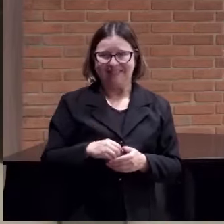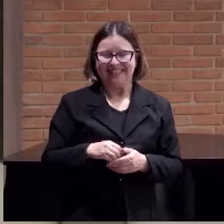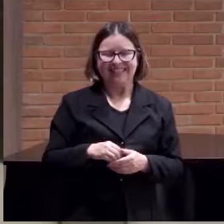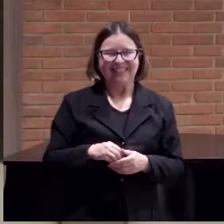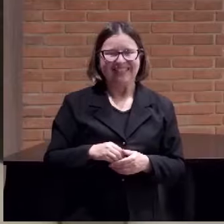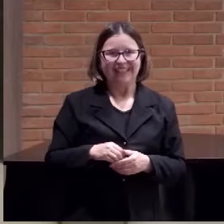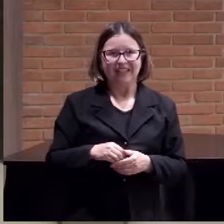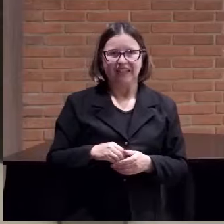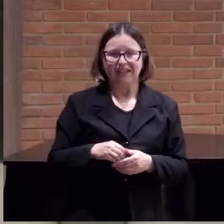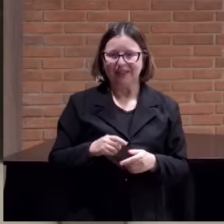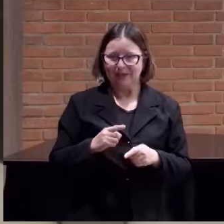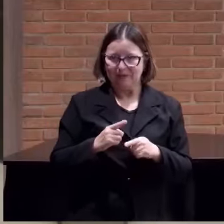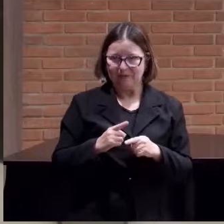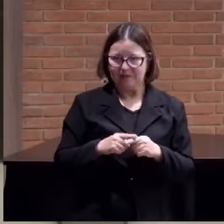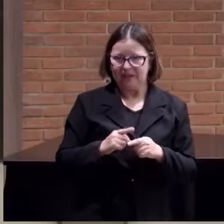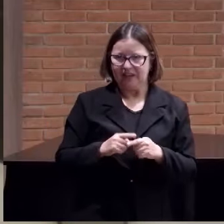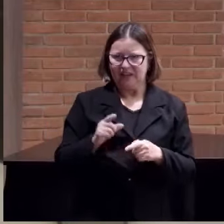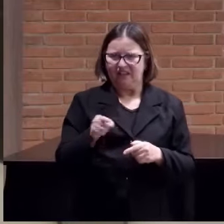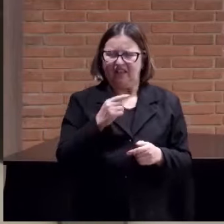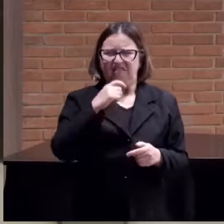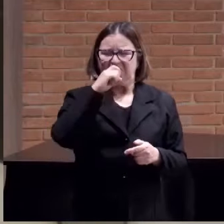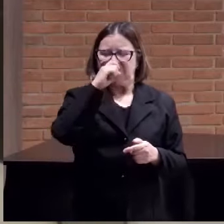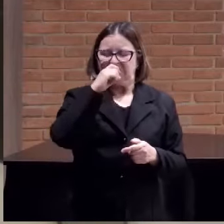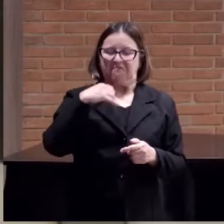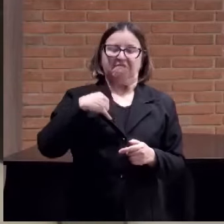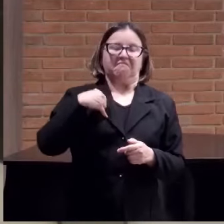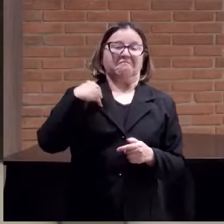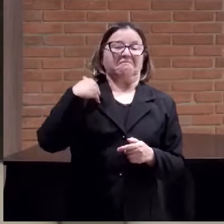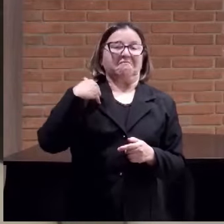Porque nós somos muito soberbos. Você não acha, não?